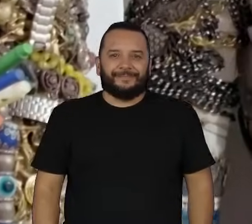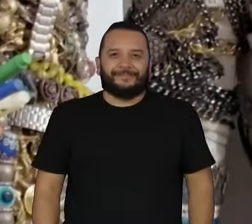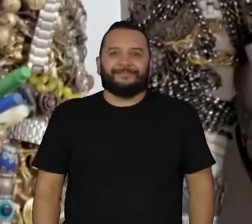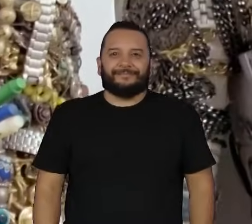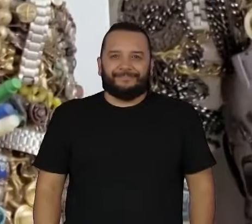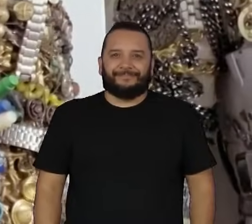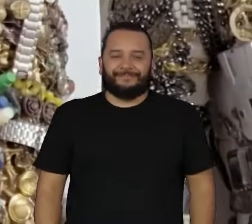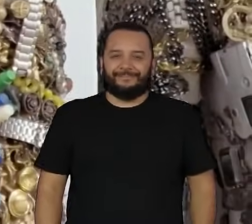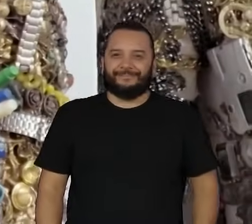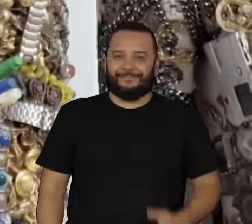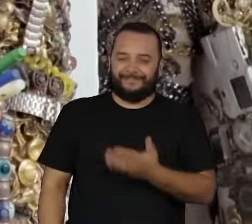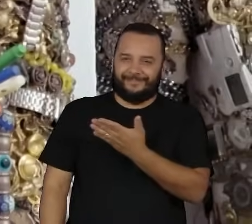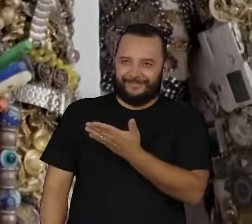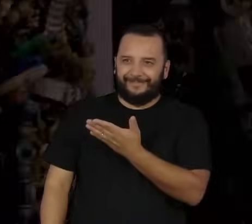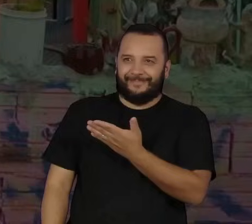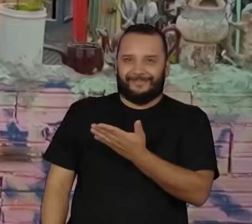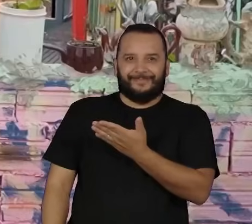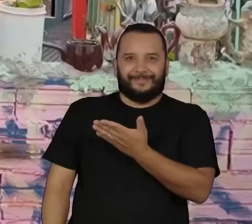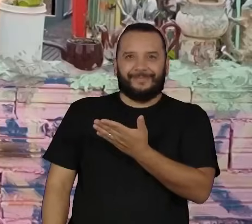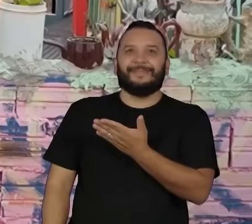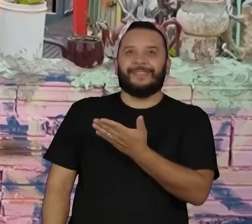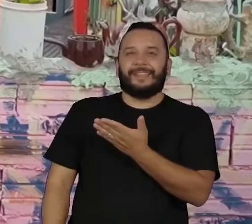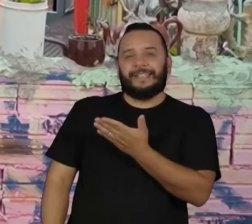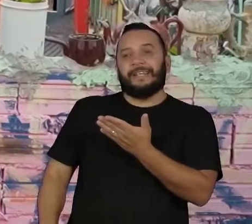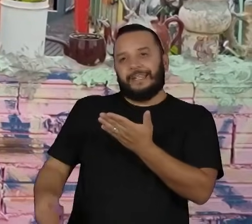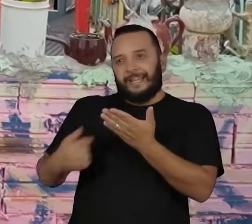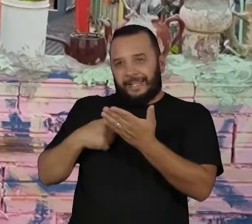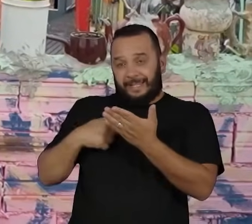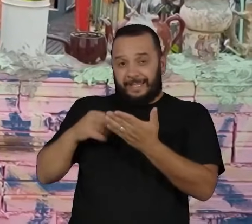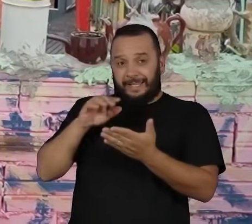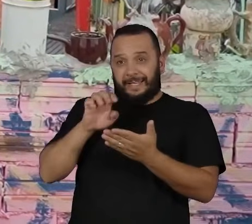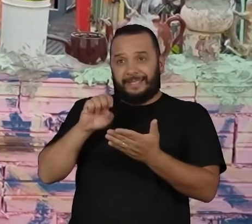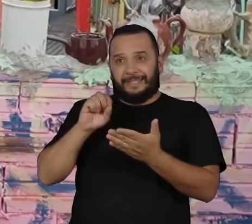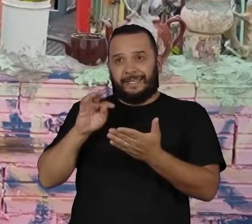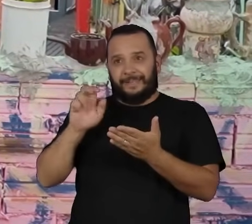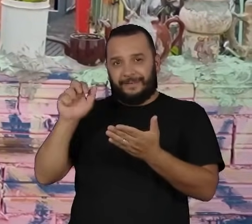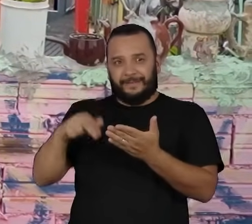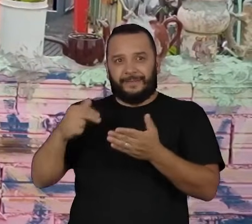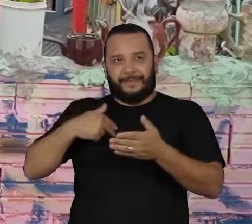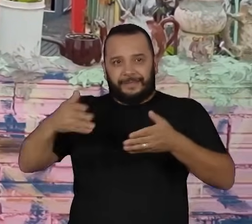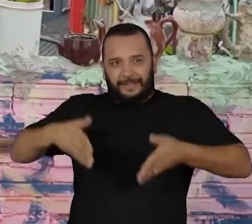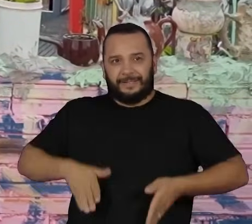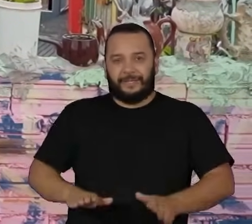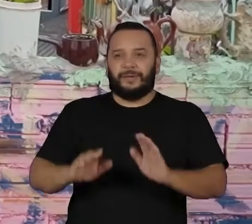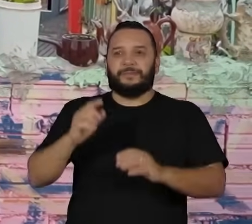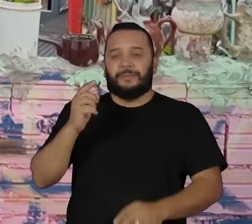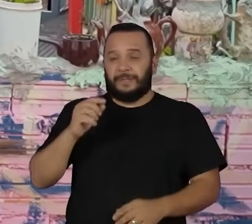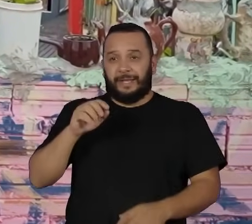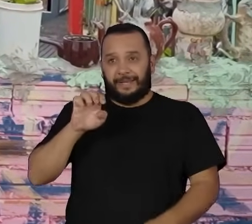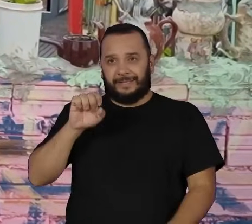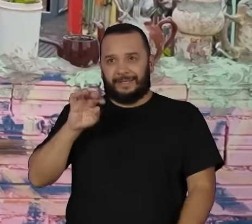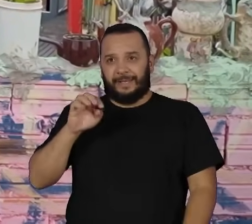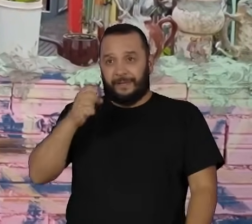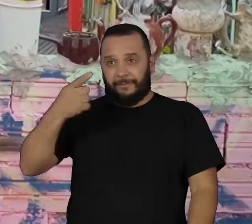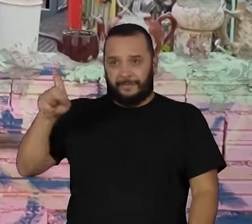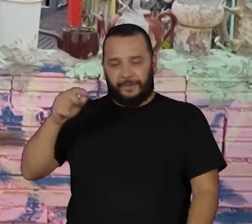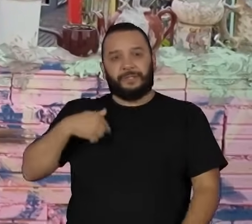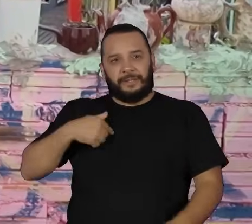Meu nome é Estevão Silva, nasci em 1957, tenho 66 anos. Vim para São